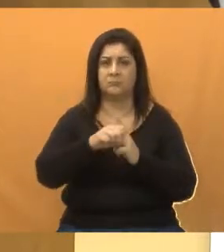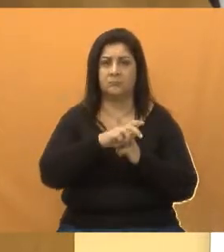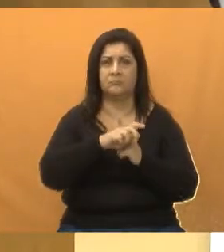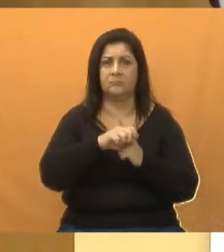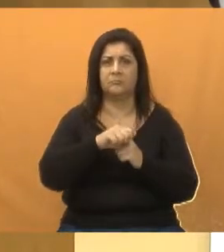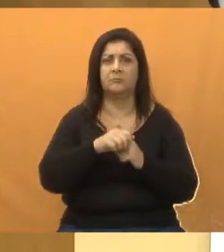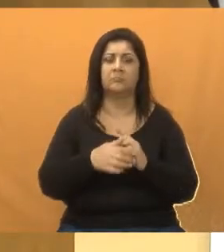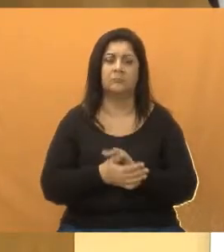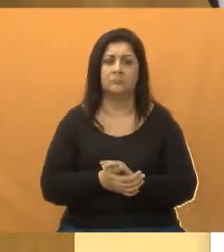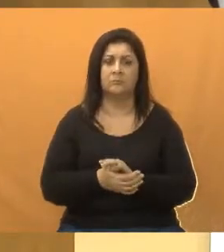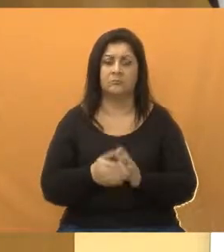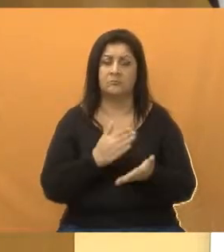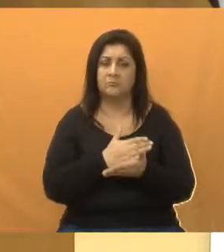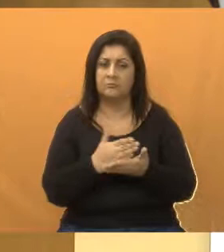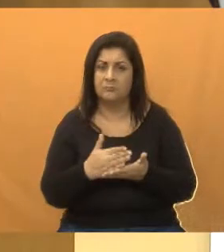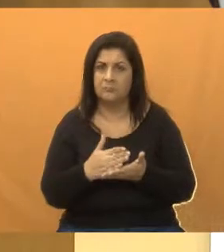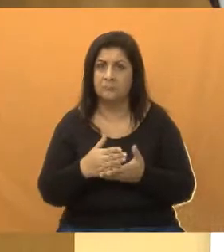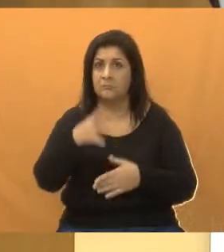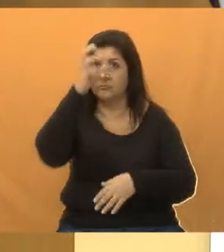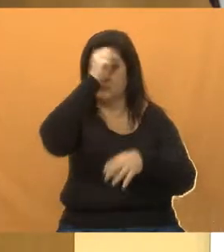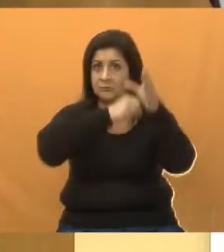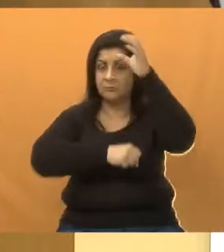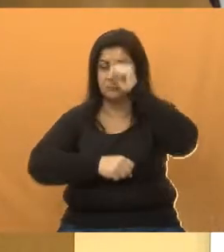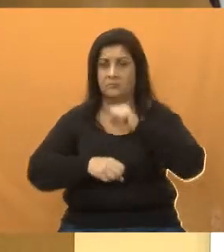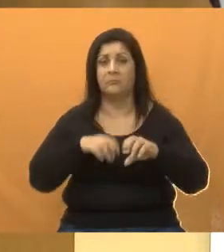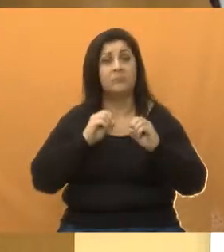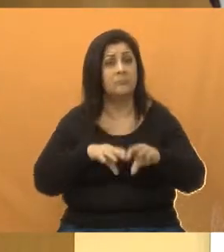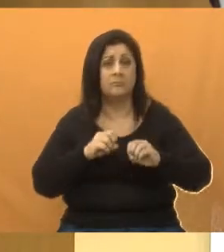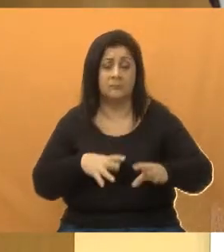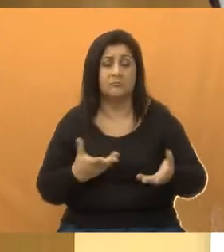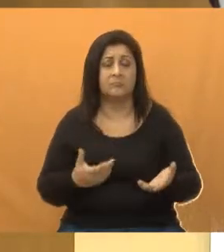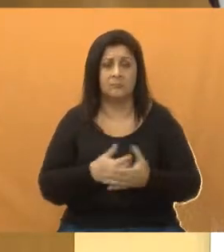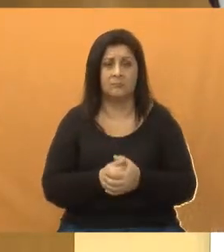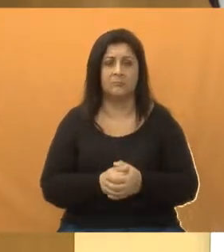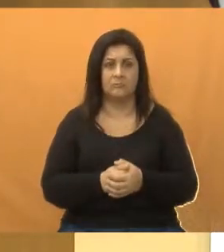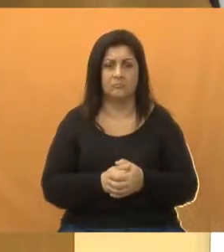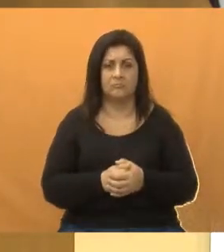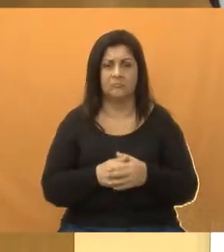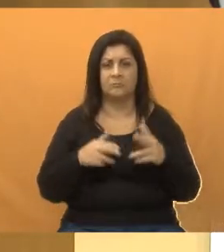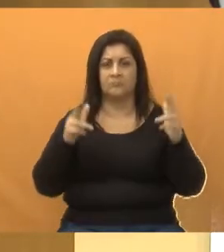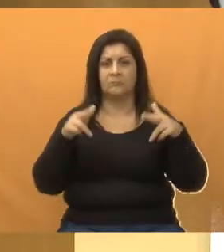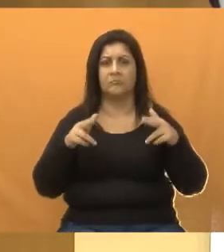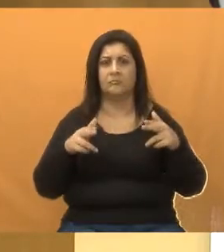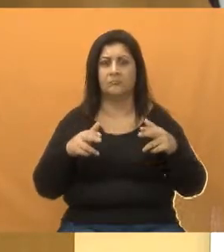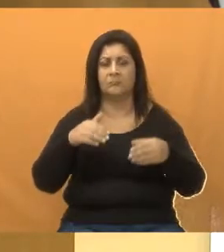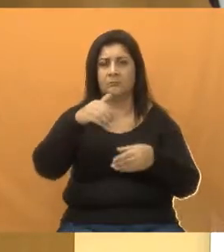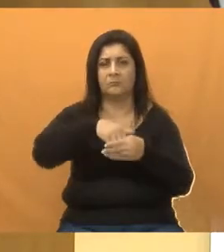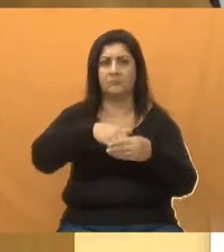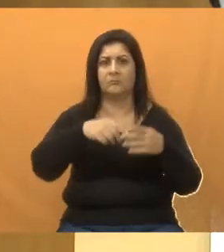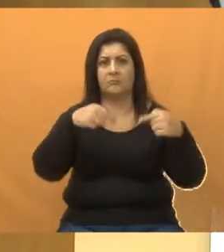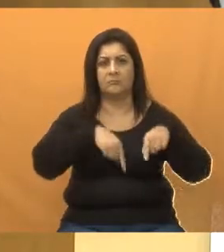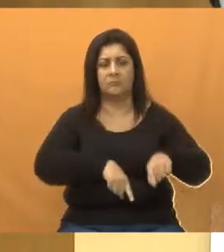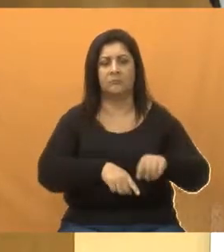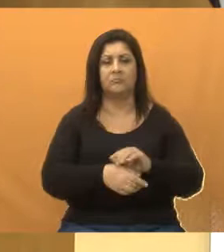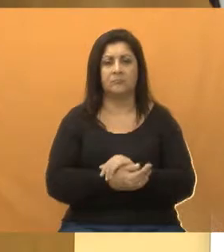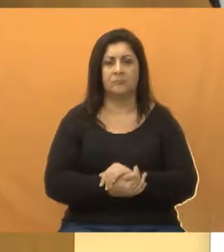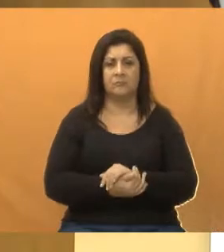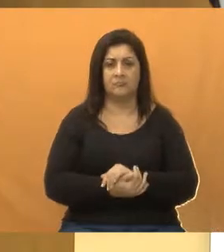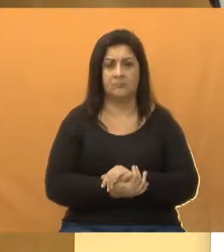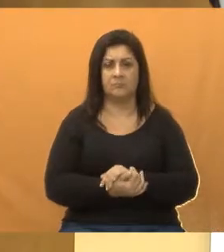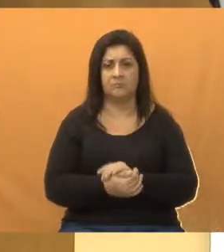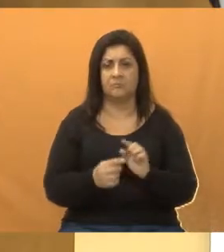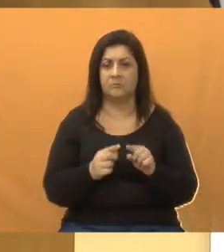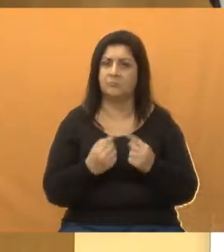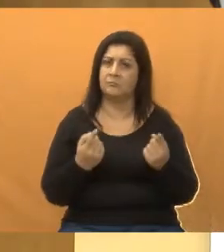seu alicerce, que é na escola, é a educação. Então, jamais votarei contra esse projeto.